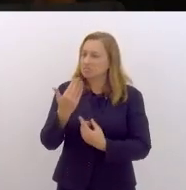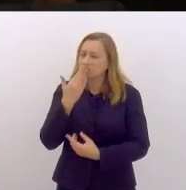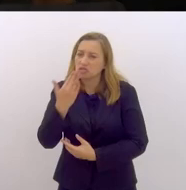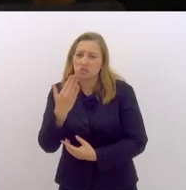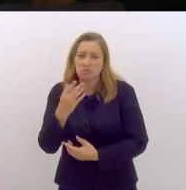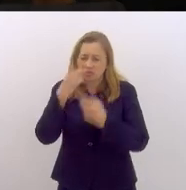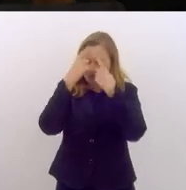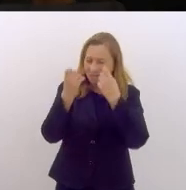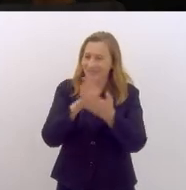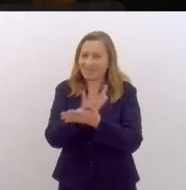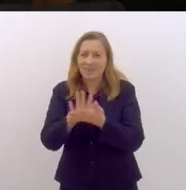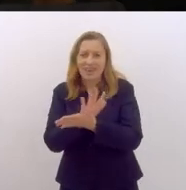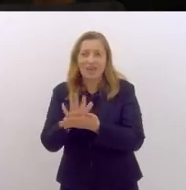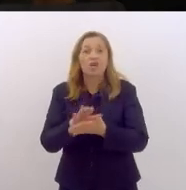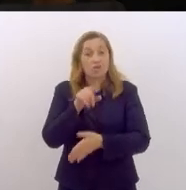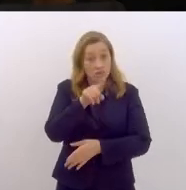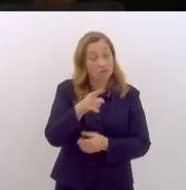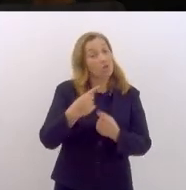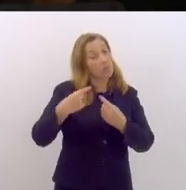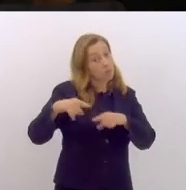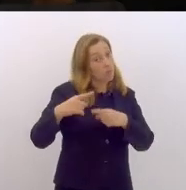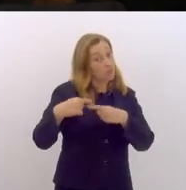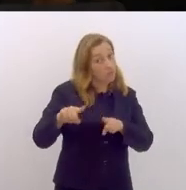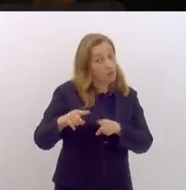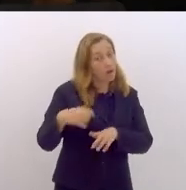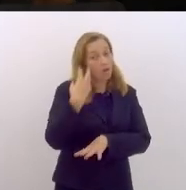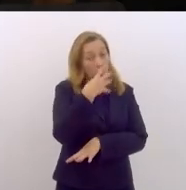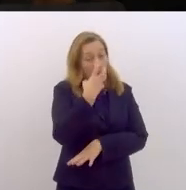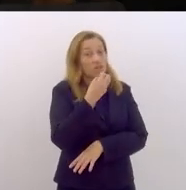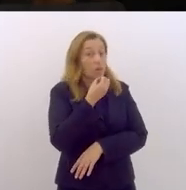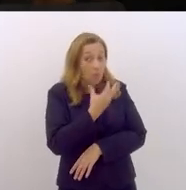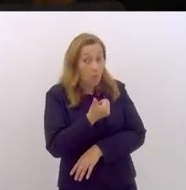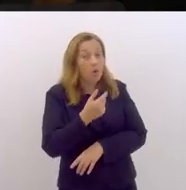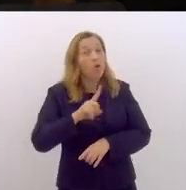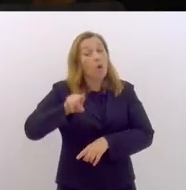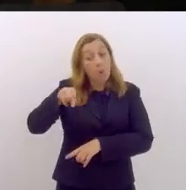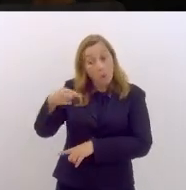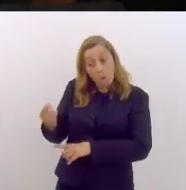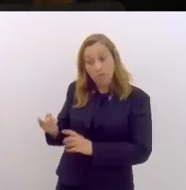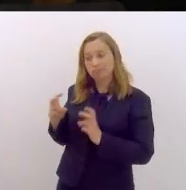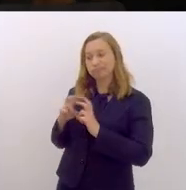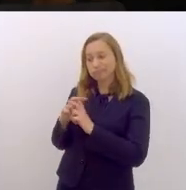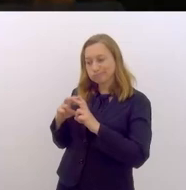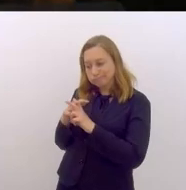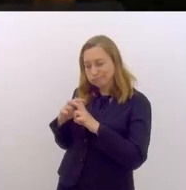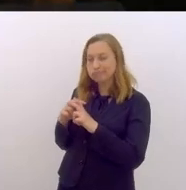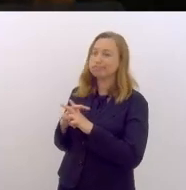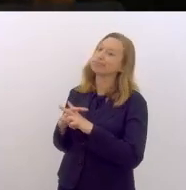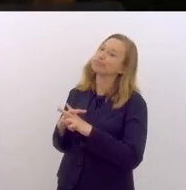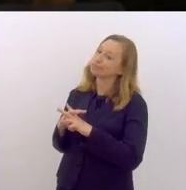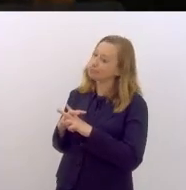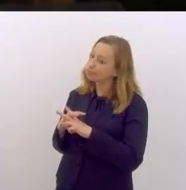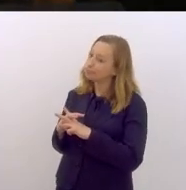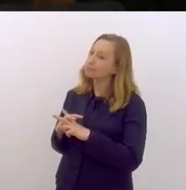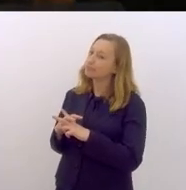violência. Uma coisa é você provocar com cântico, que é bom. Outra coisa é quebrar a cabeça do rival. Isso é